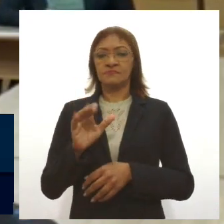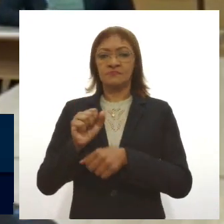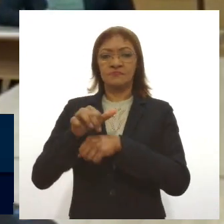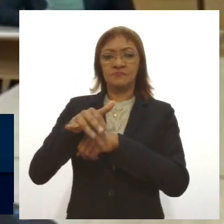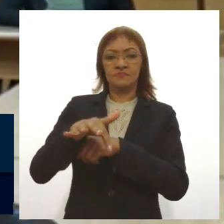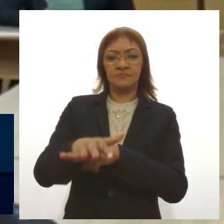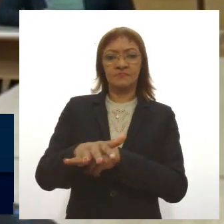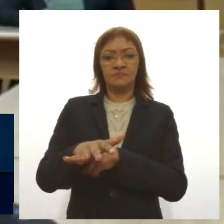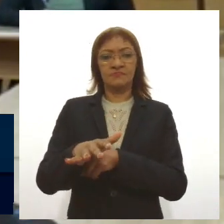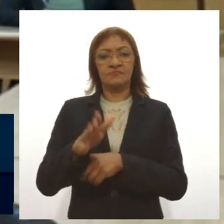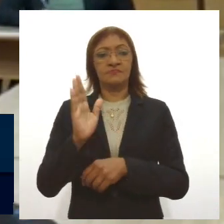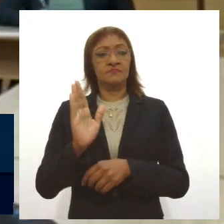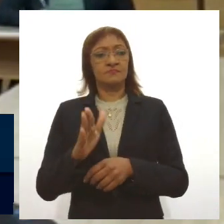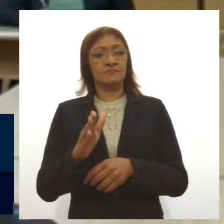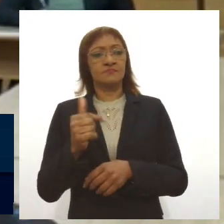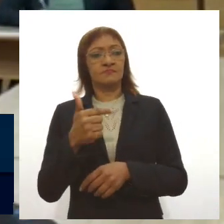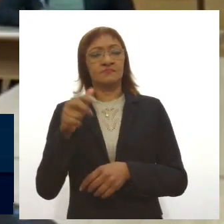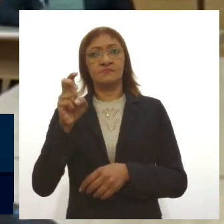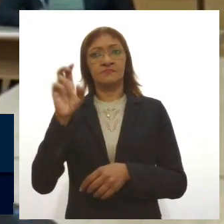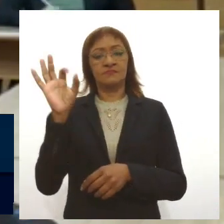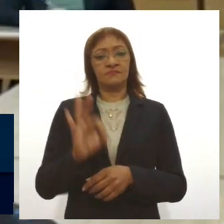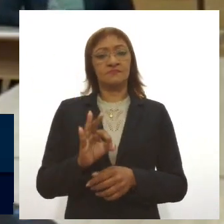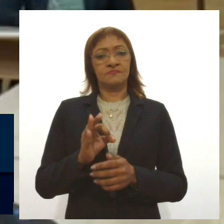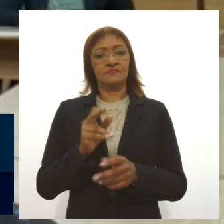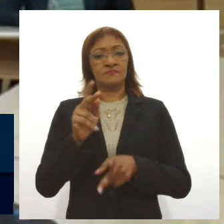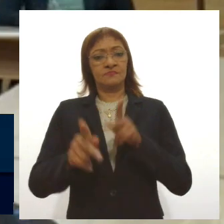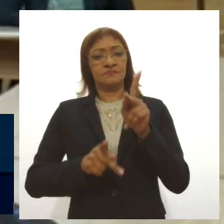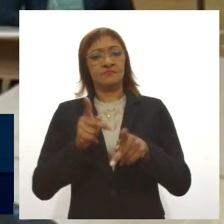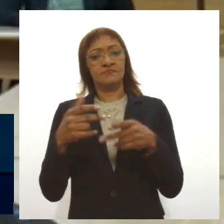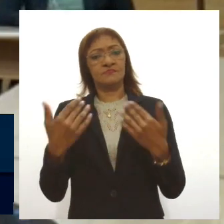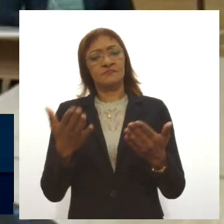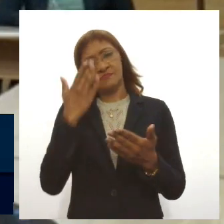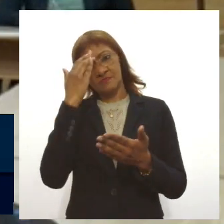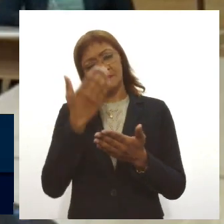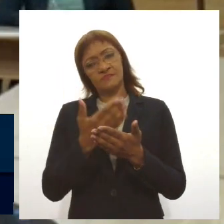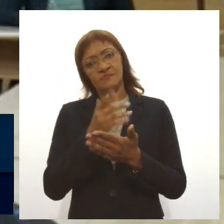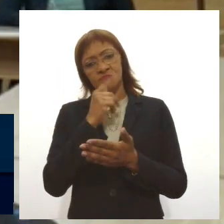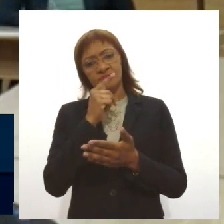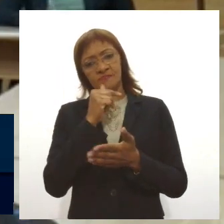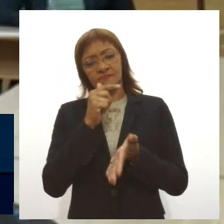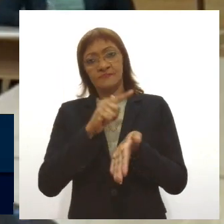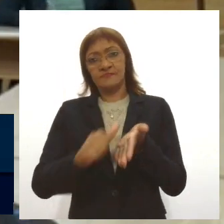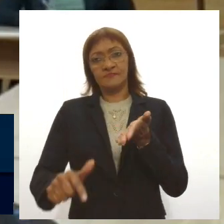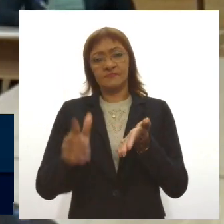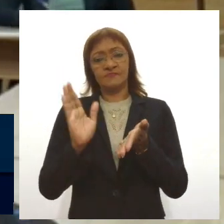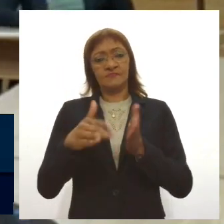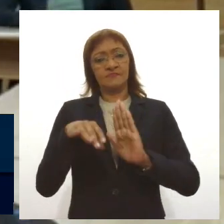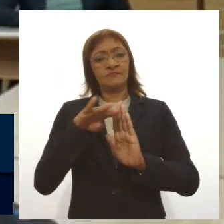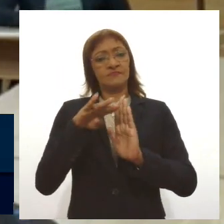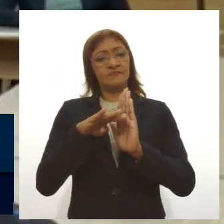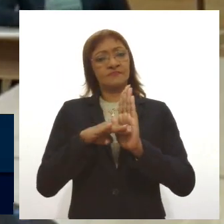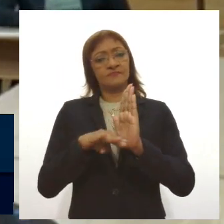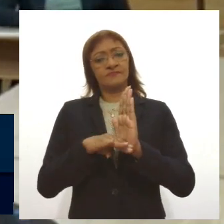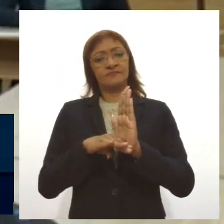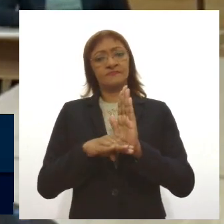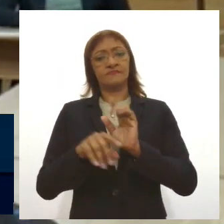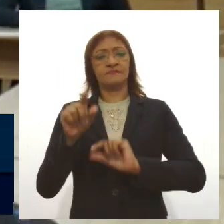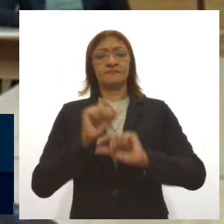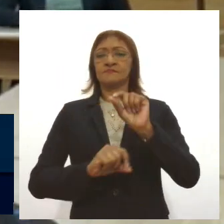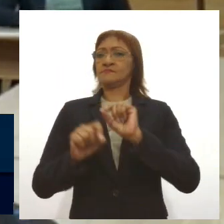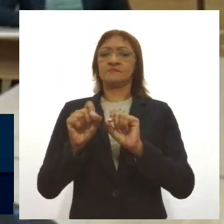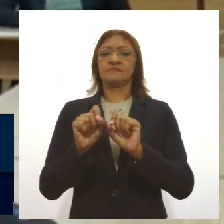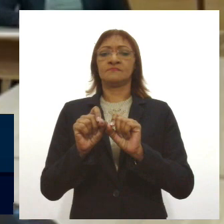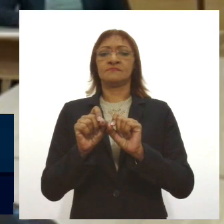Como o Estado de Sergipe tem mais de 85% da sua população atendida com água potável, esse programa, que é